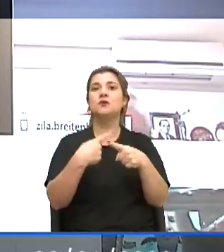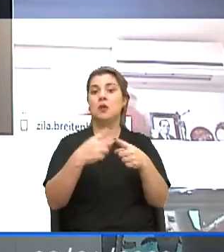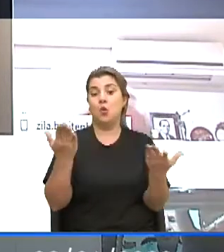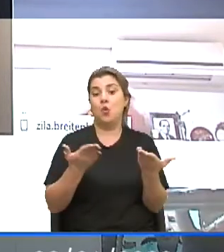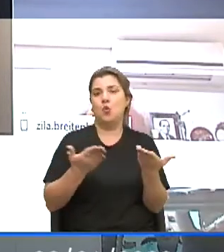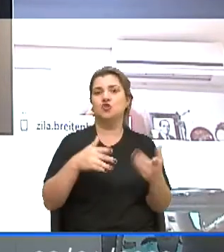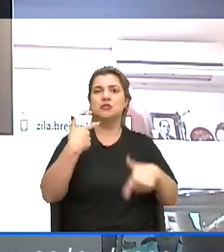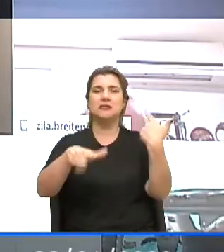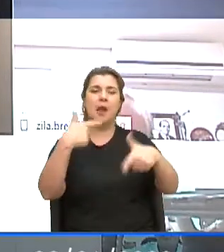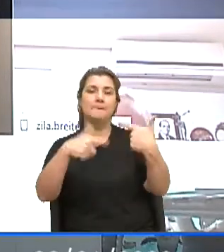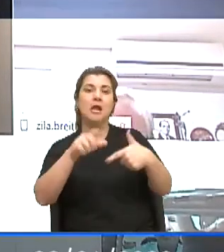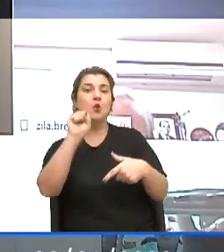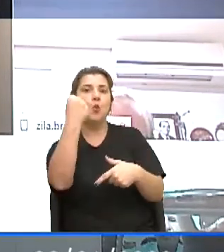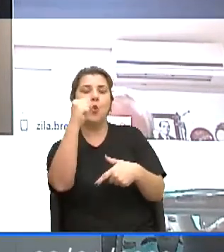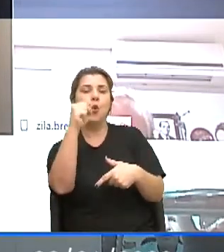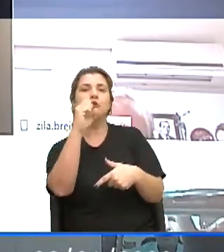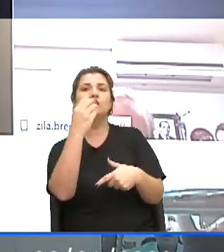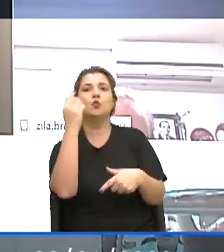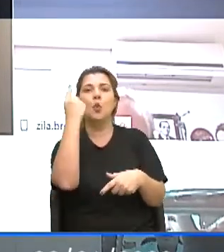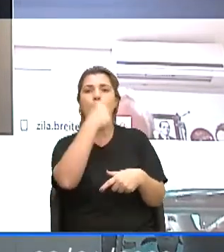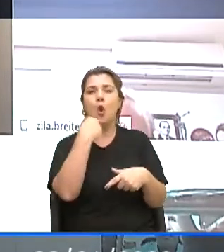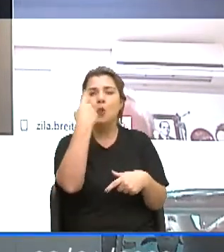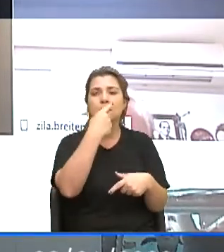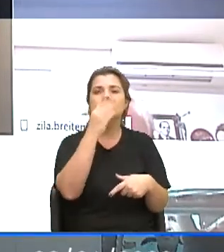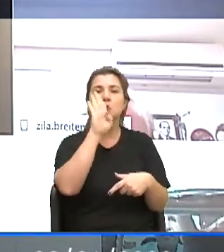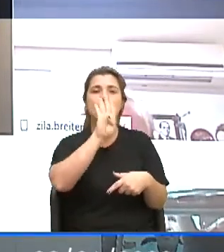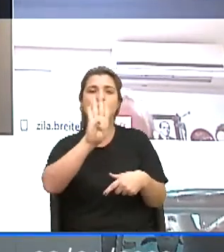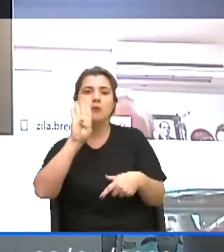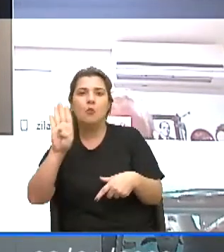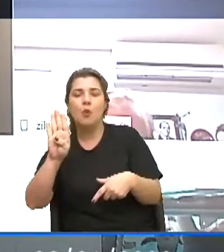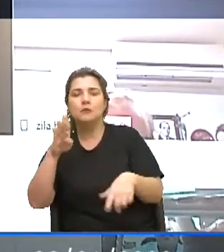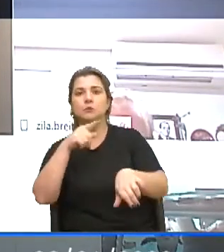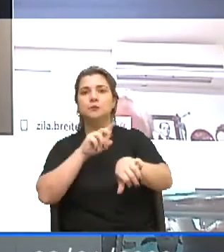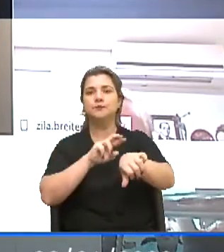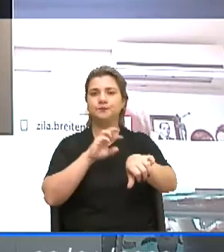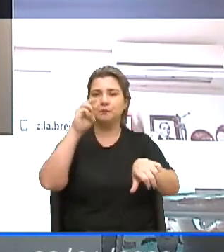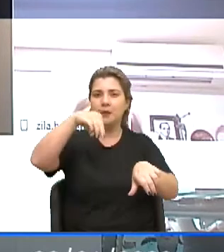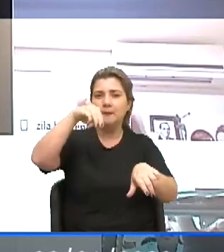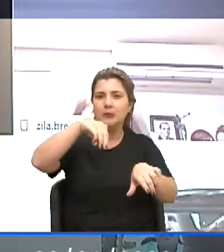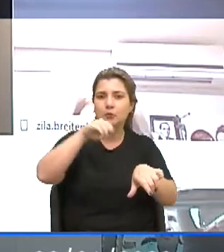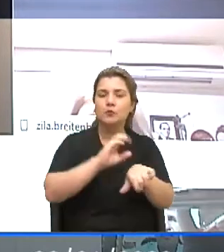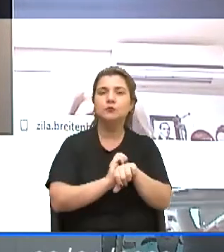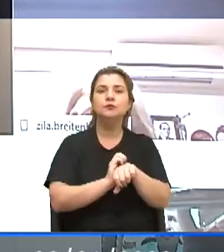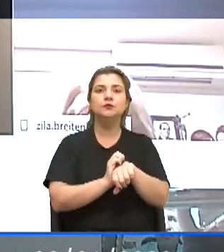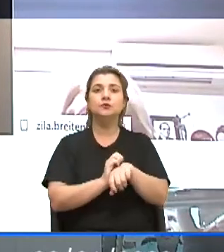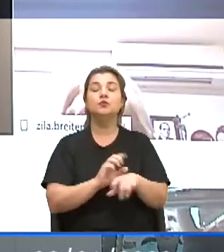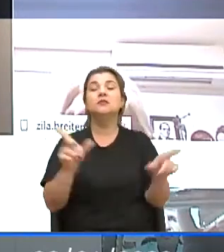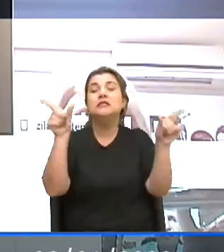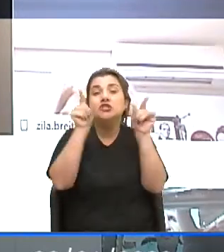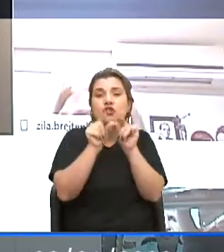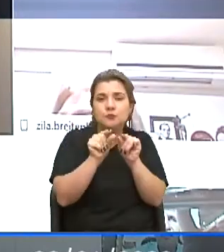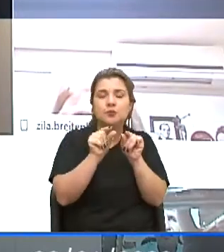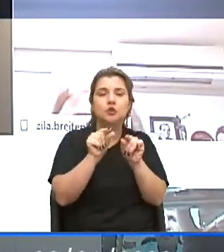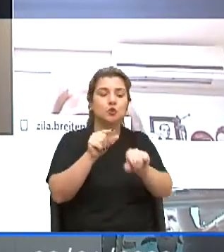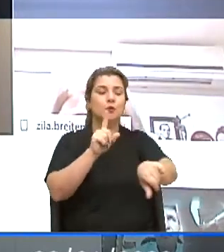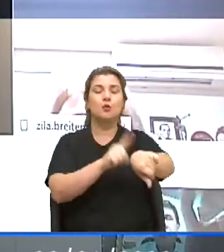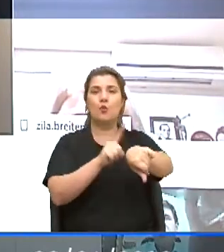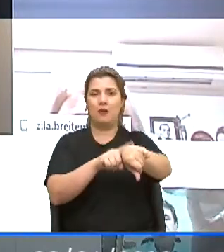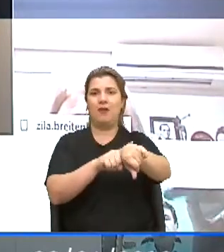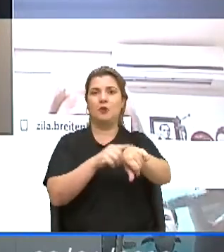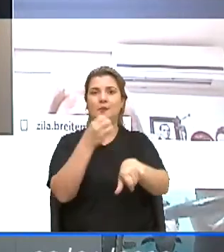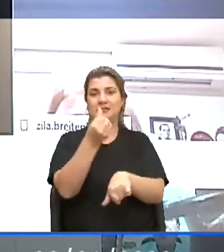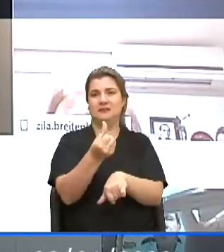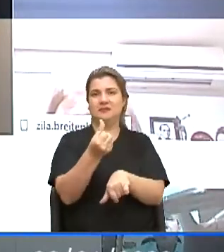ou 8h44, né, para não trabalhar o sábado, e nós temos condições nesse momento de reduzir a jornada para 6 horas e nós fazer 3 turnos de